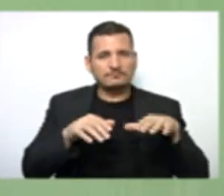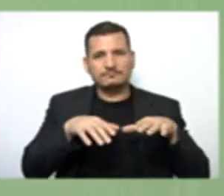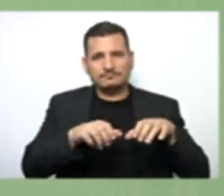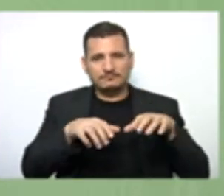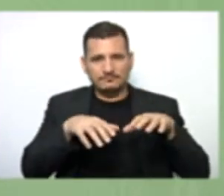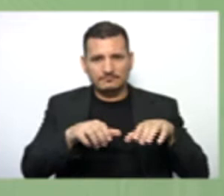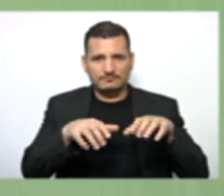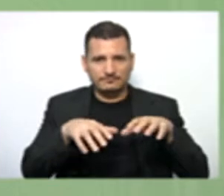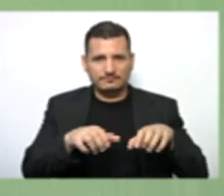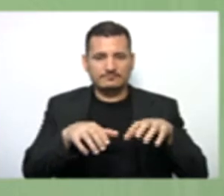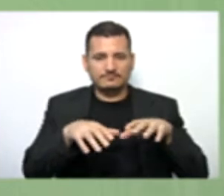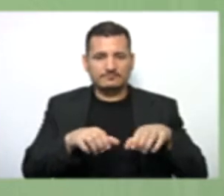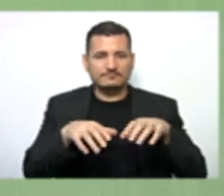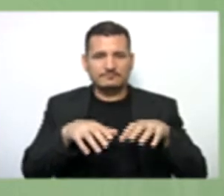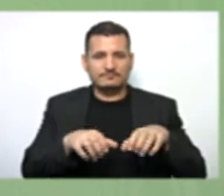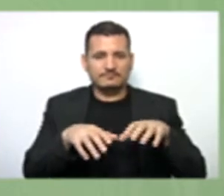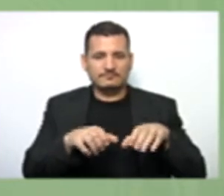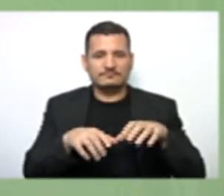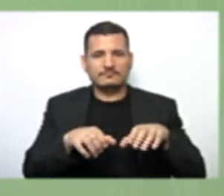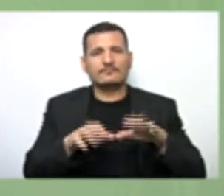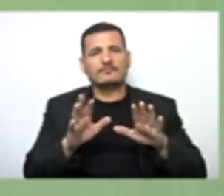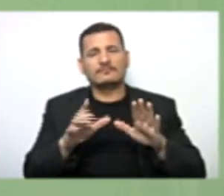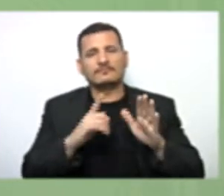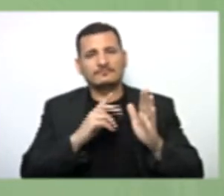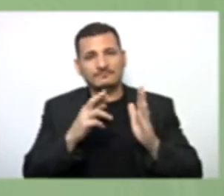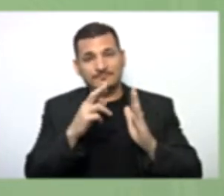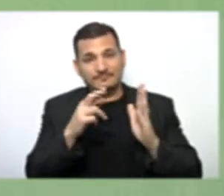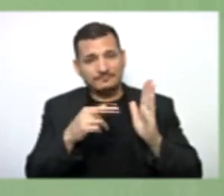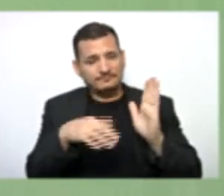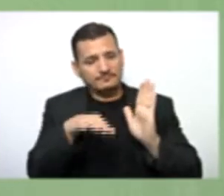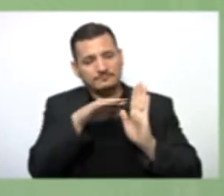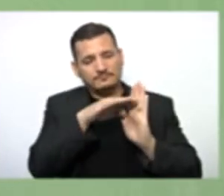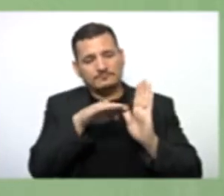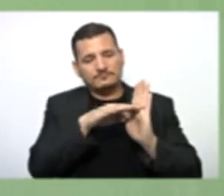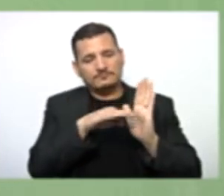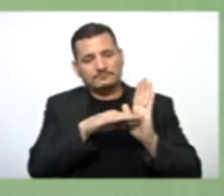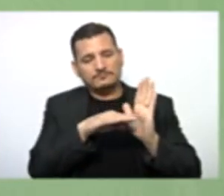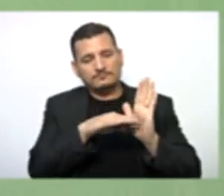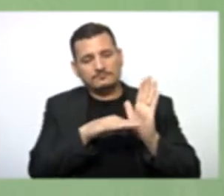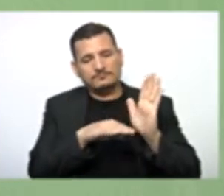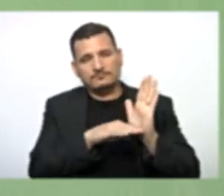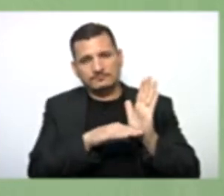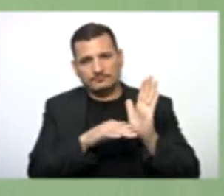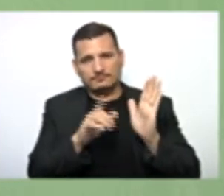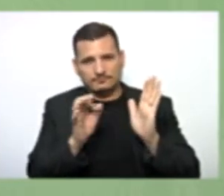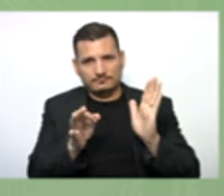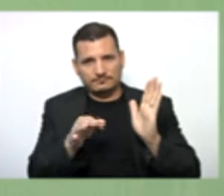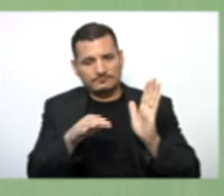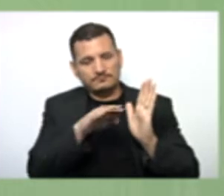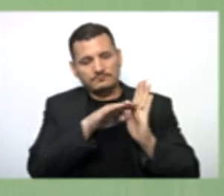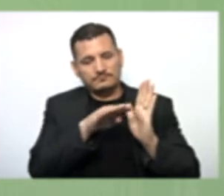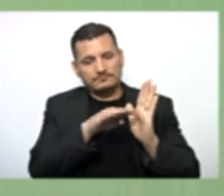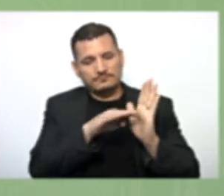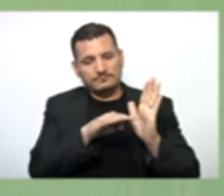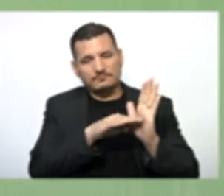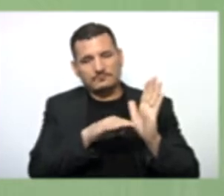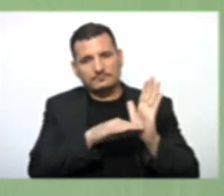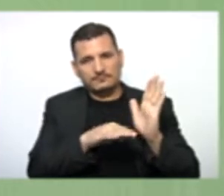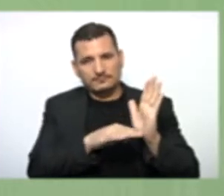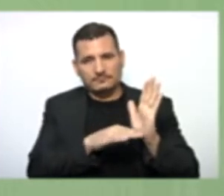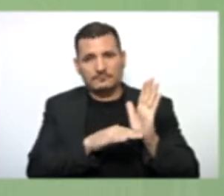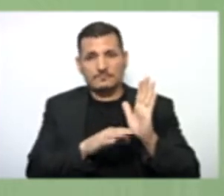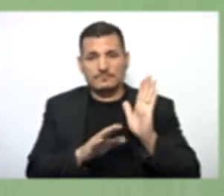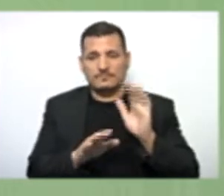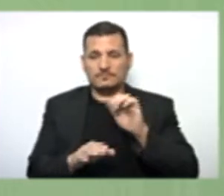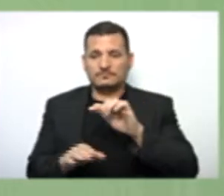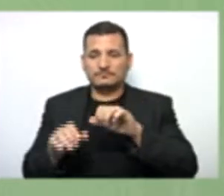sentido, né, seguindo uma receita. Isso é o que o nosso padeiro vai fazer. Já um